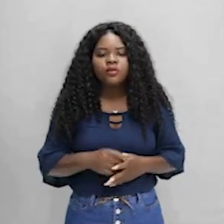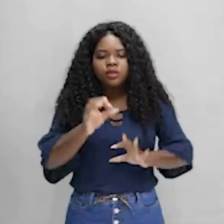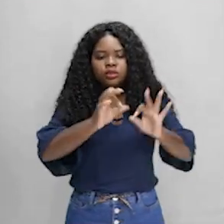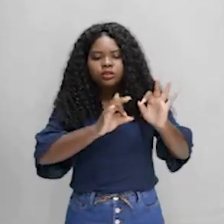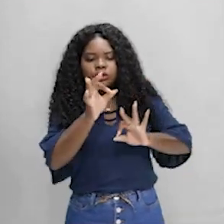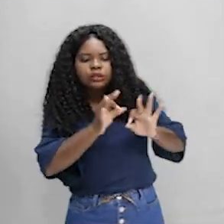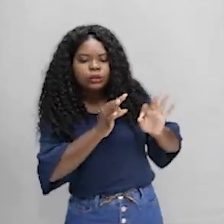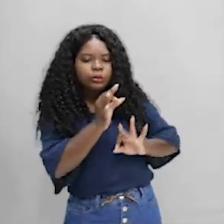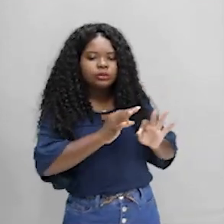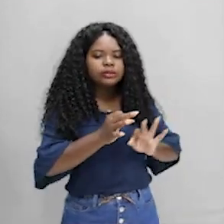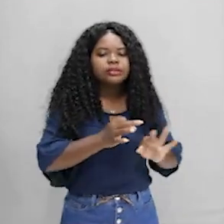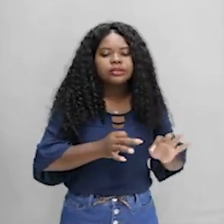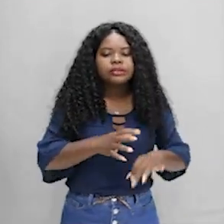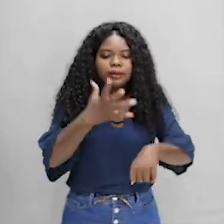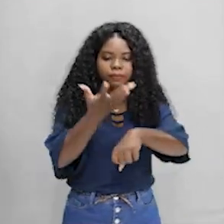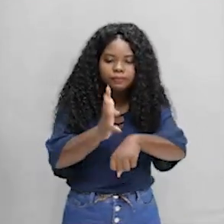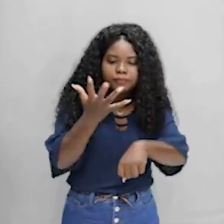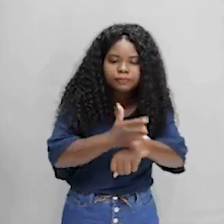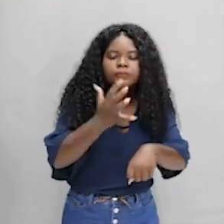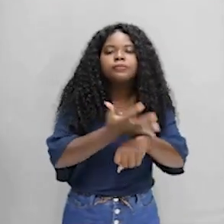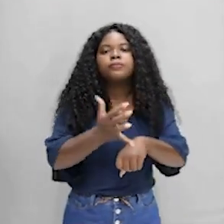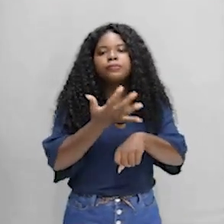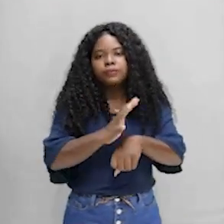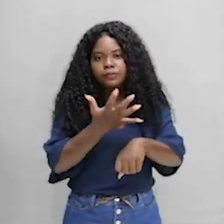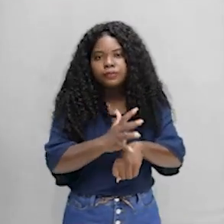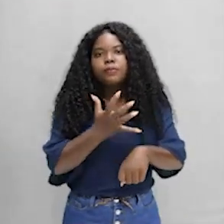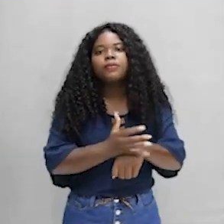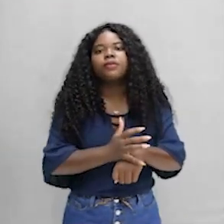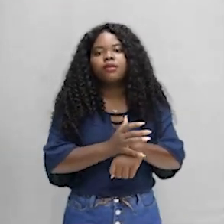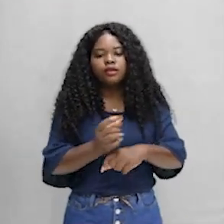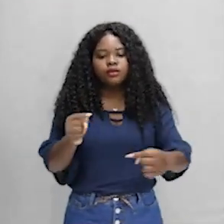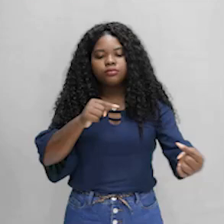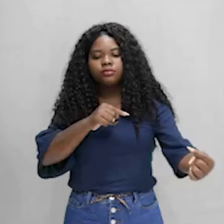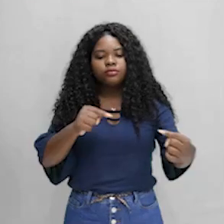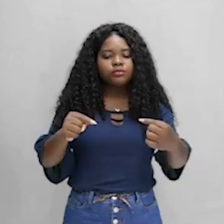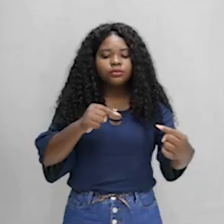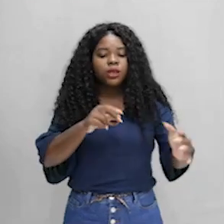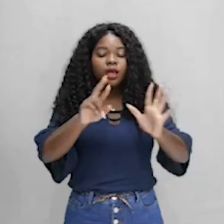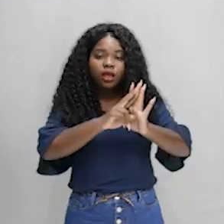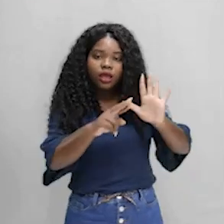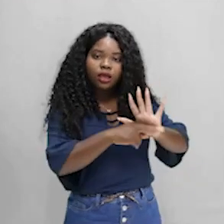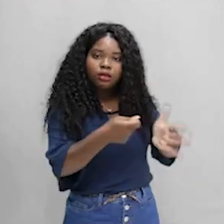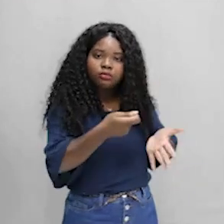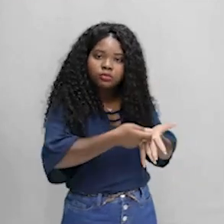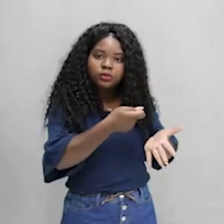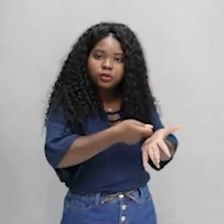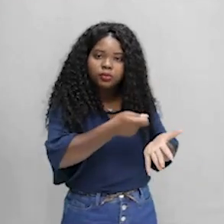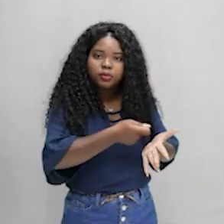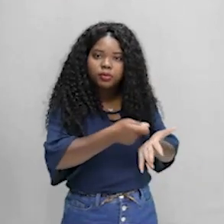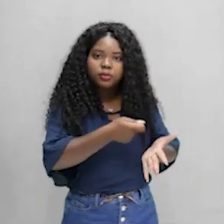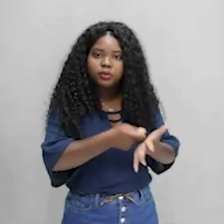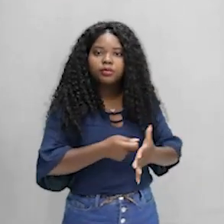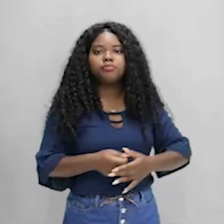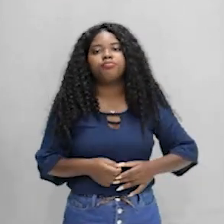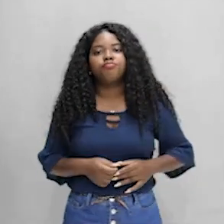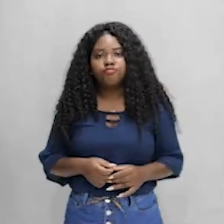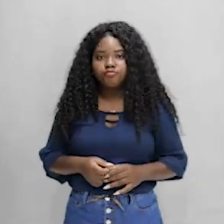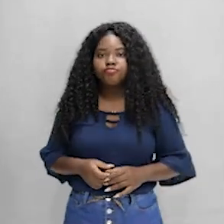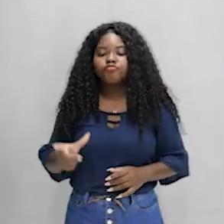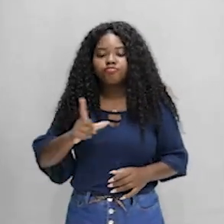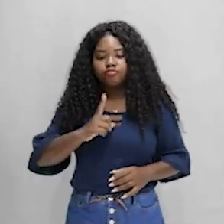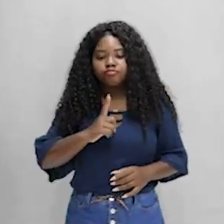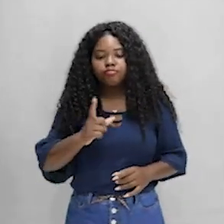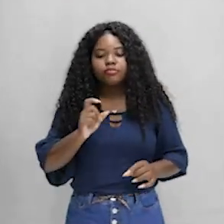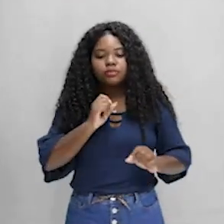alto rendimento, competição, regras rígidas, a presença de